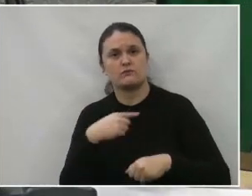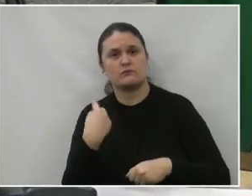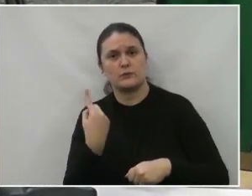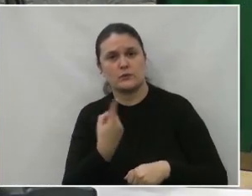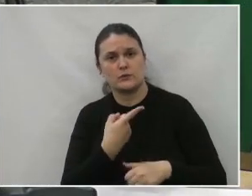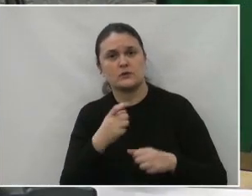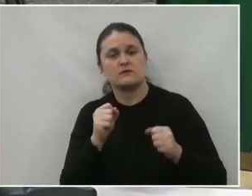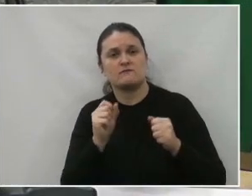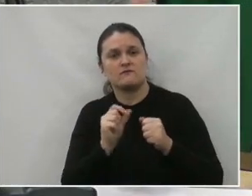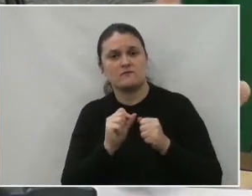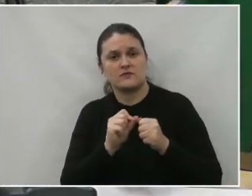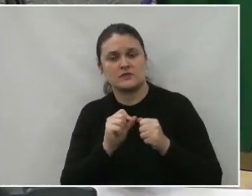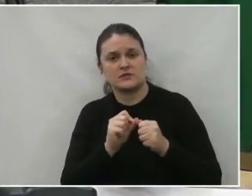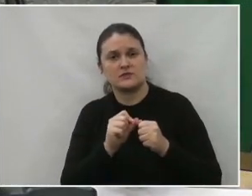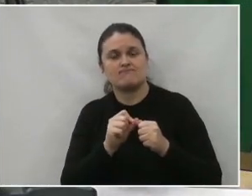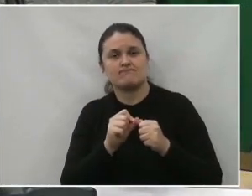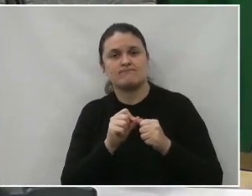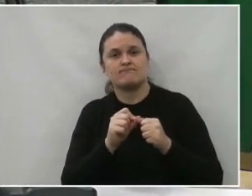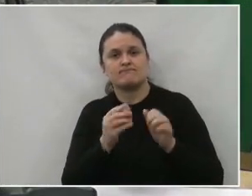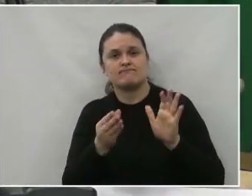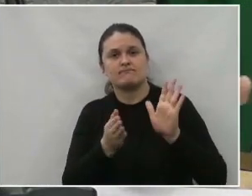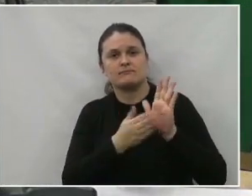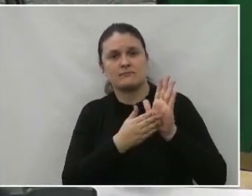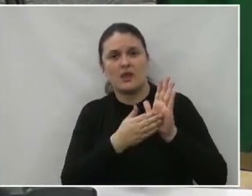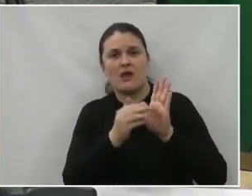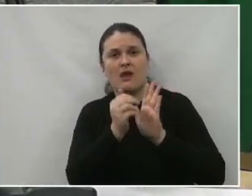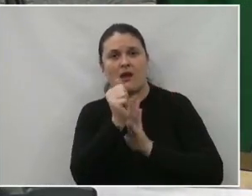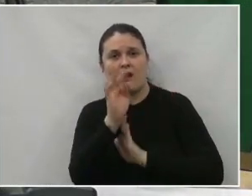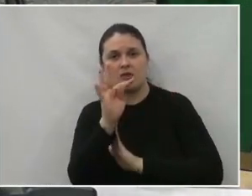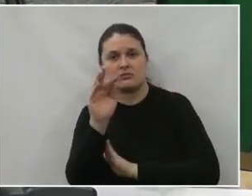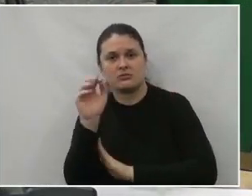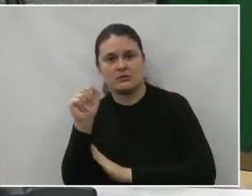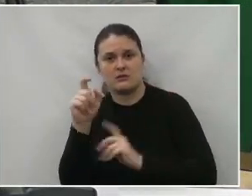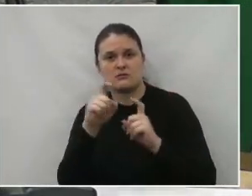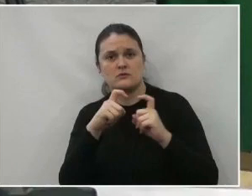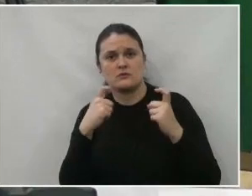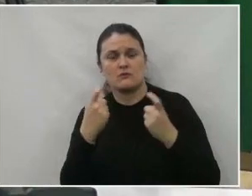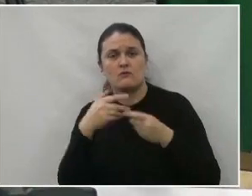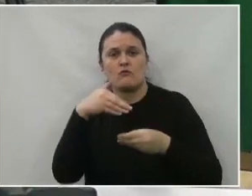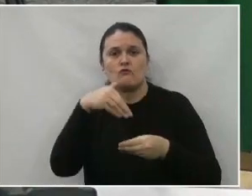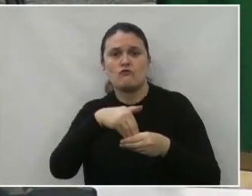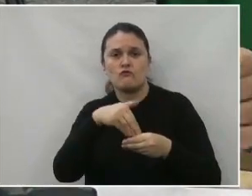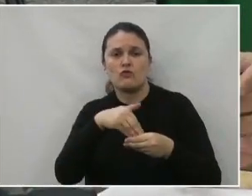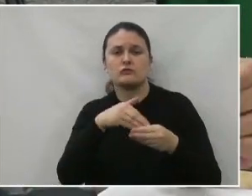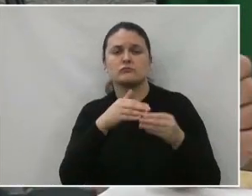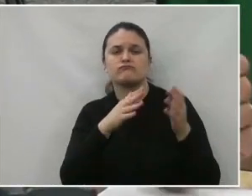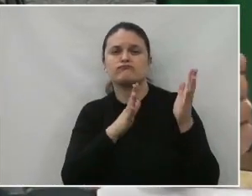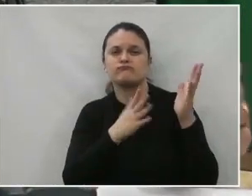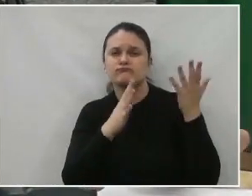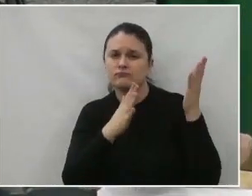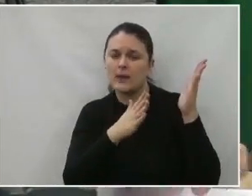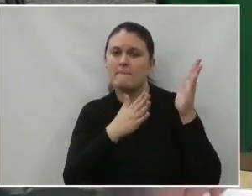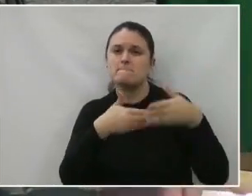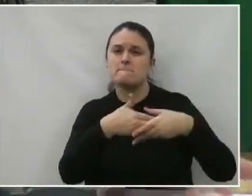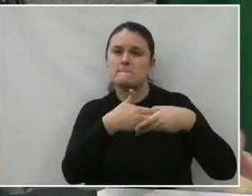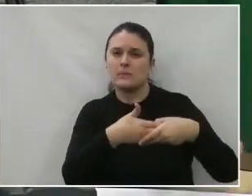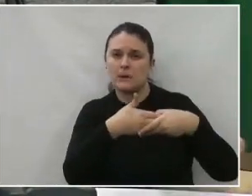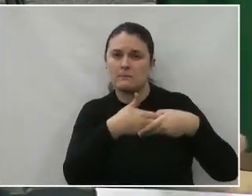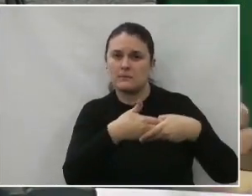pudéssemos estar constando na ata desta reunião um voto de louvor e